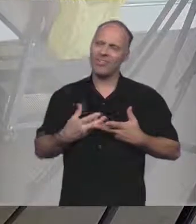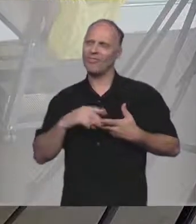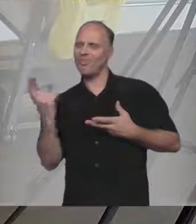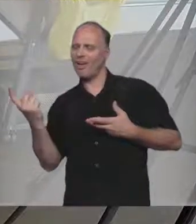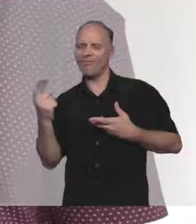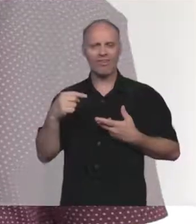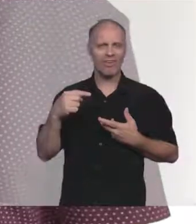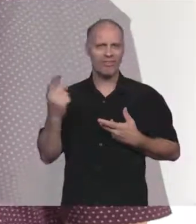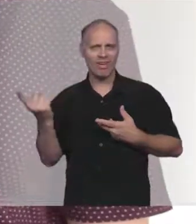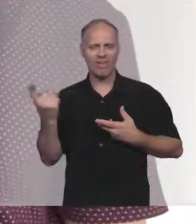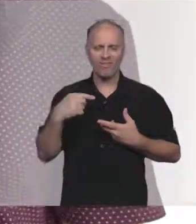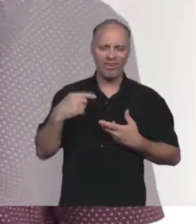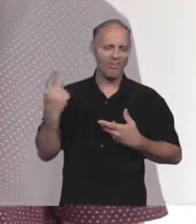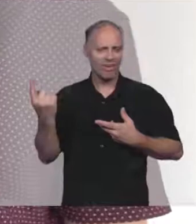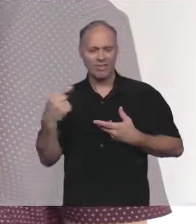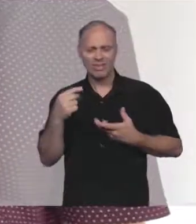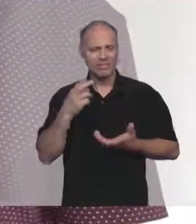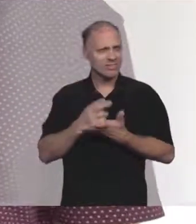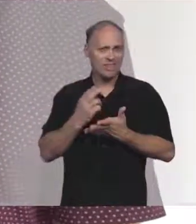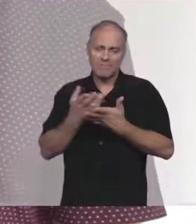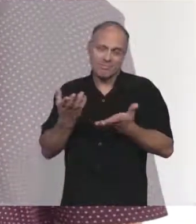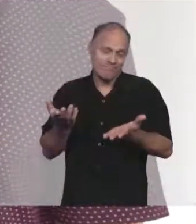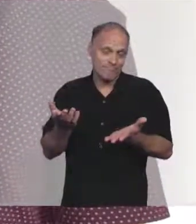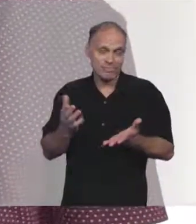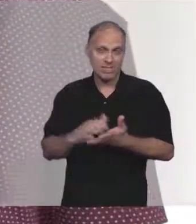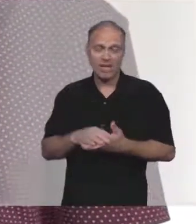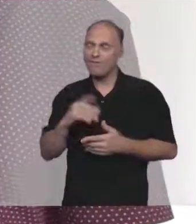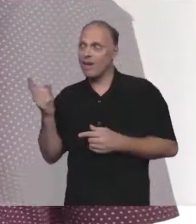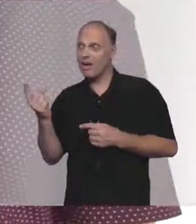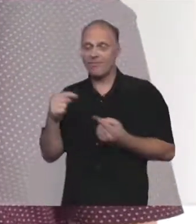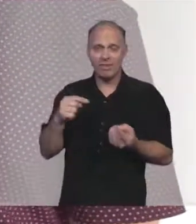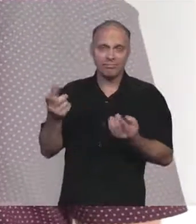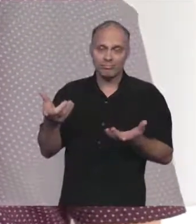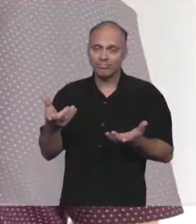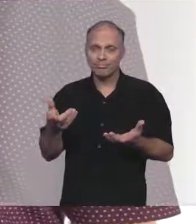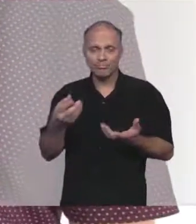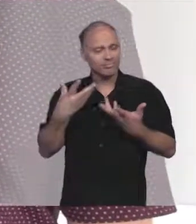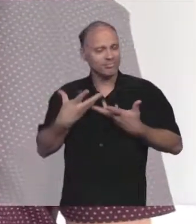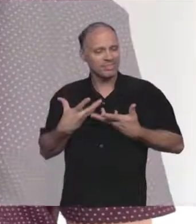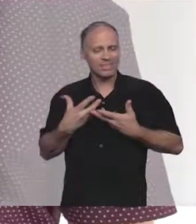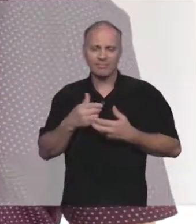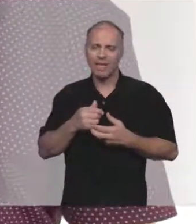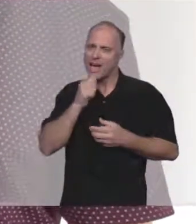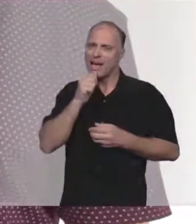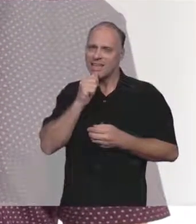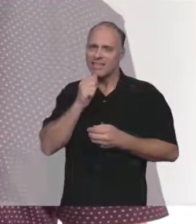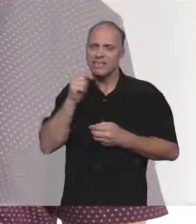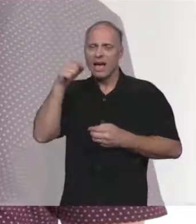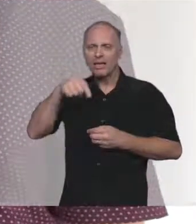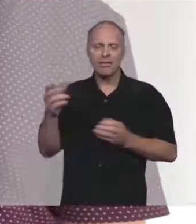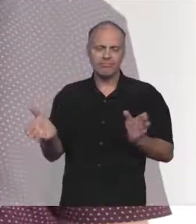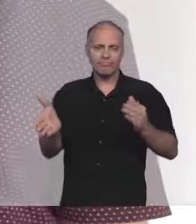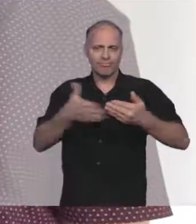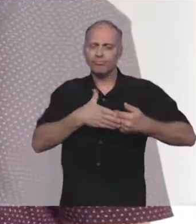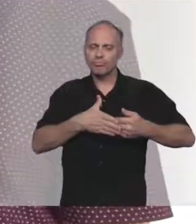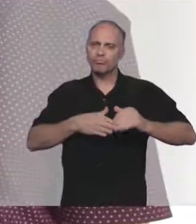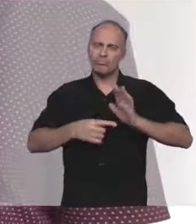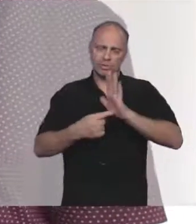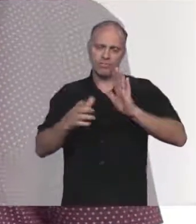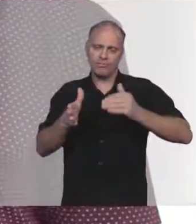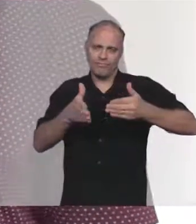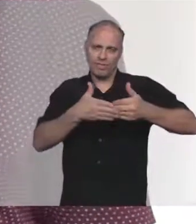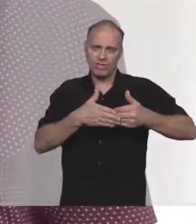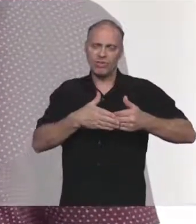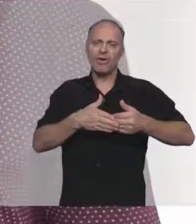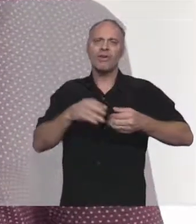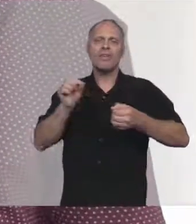já, né? Essa lá e cá. E aí eu fechei essa exposição